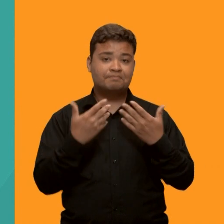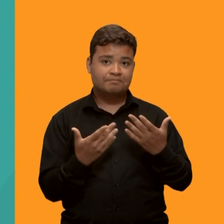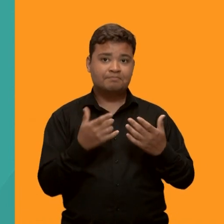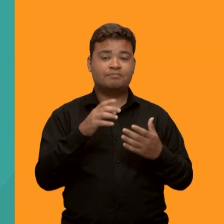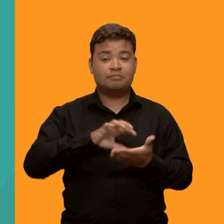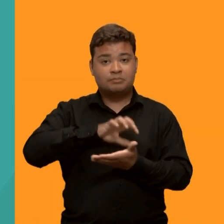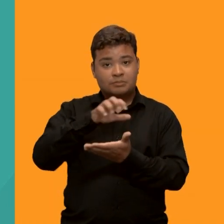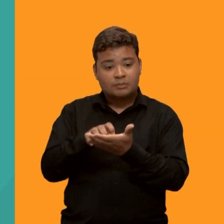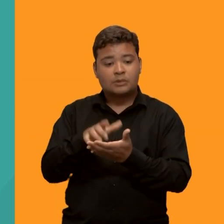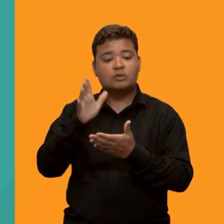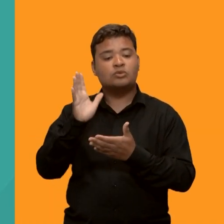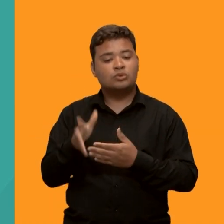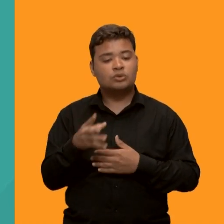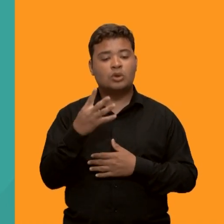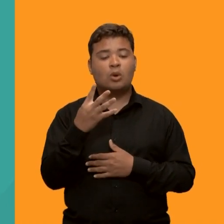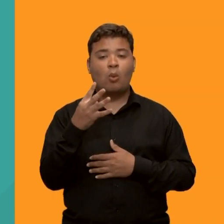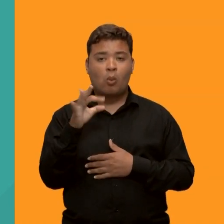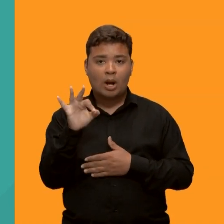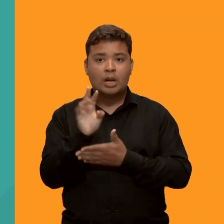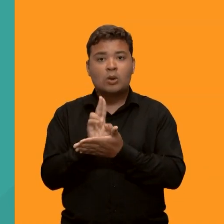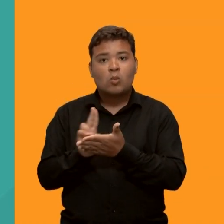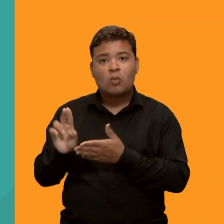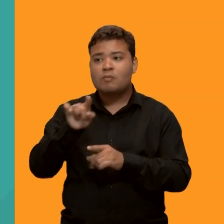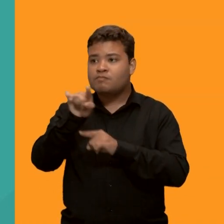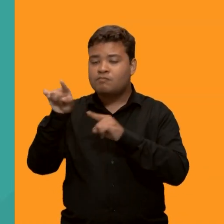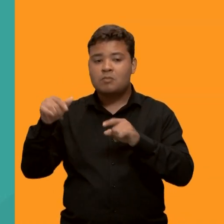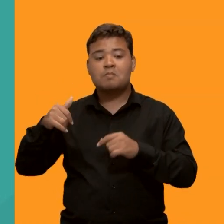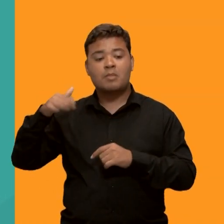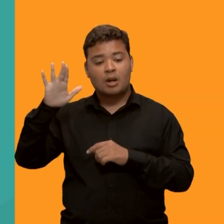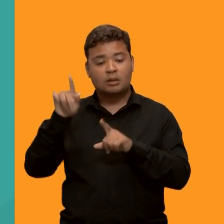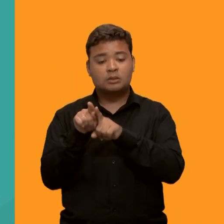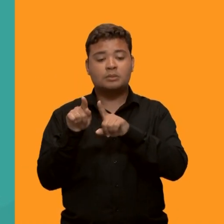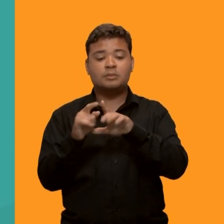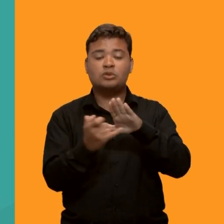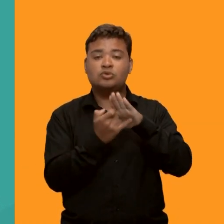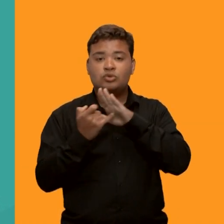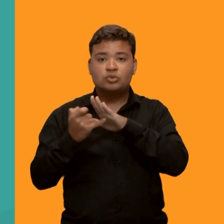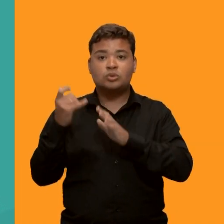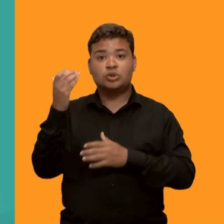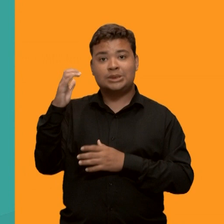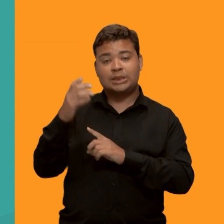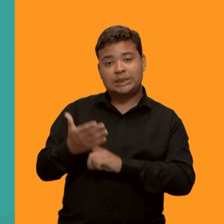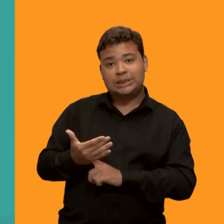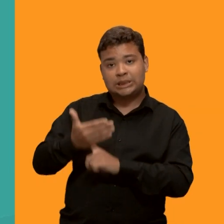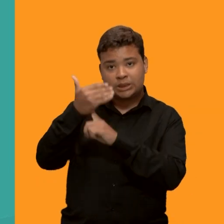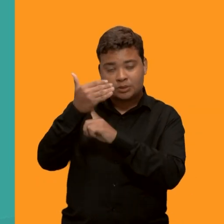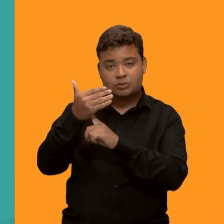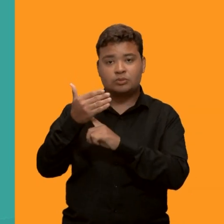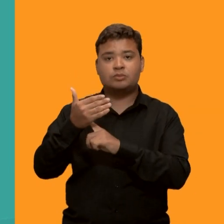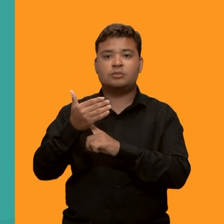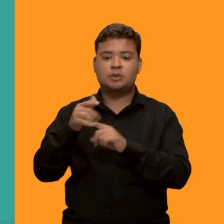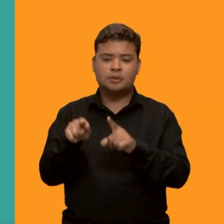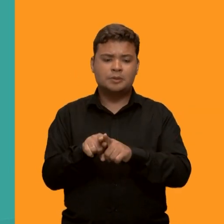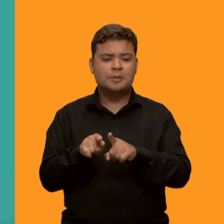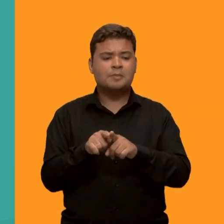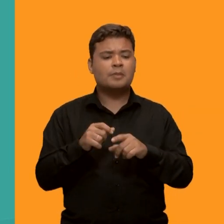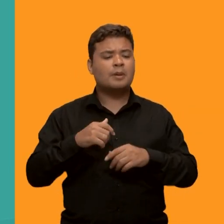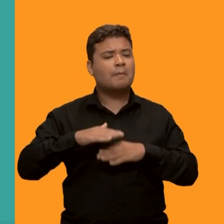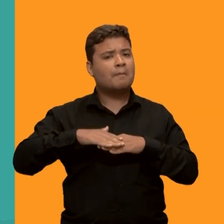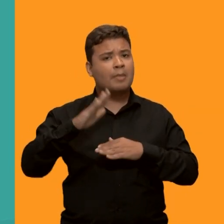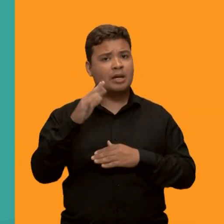centro já atendeu mais de 40 universidades e instituições de ciência e tecnologia e mais de